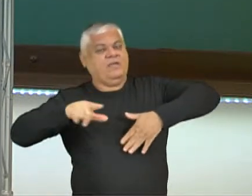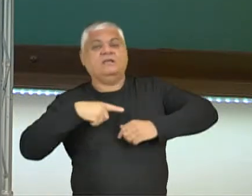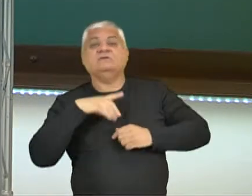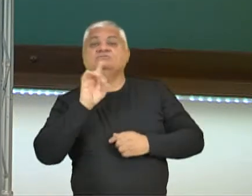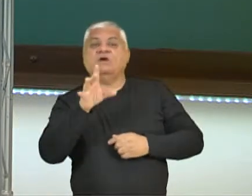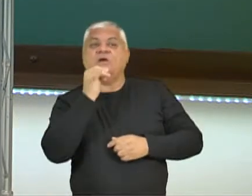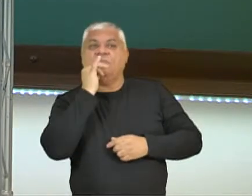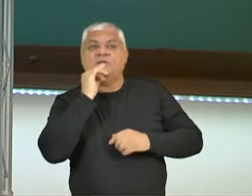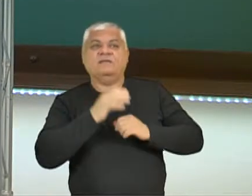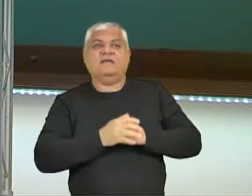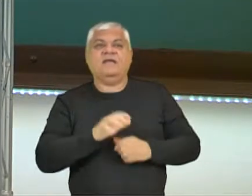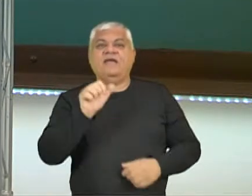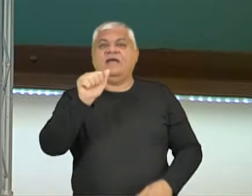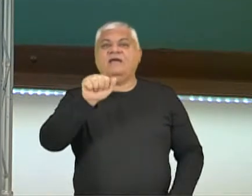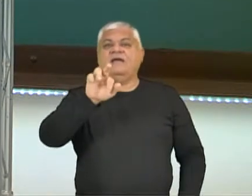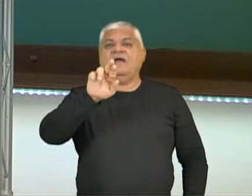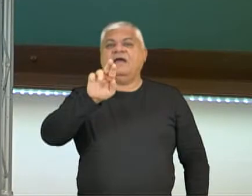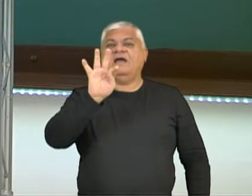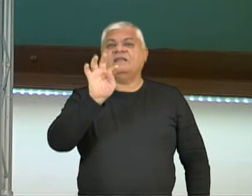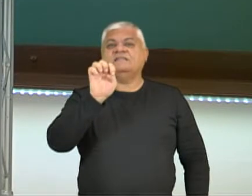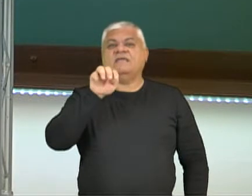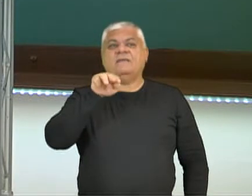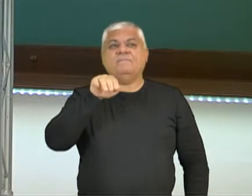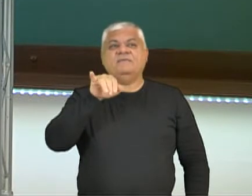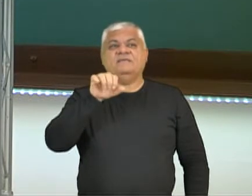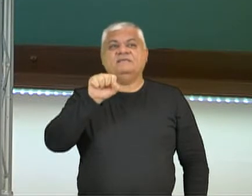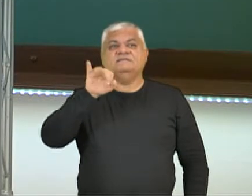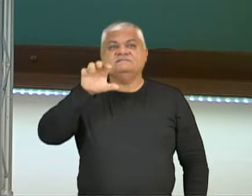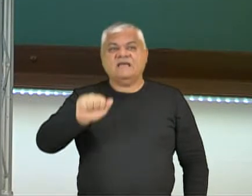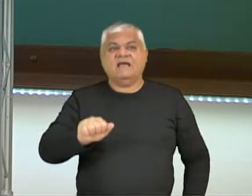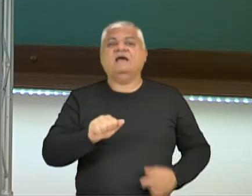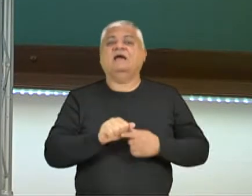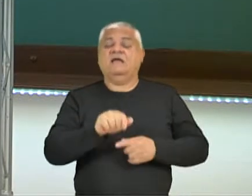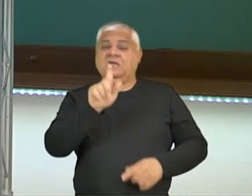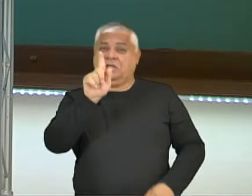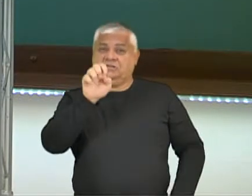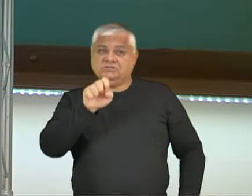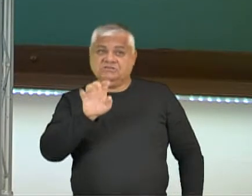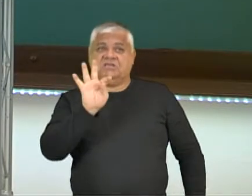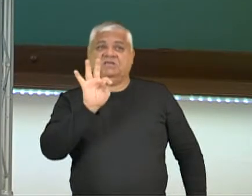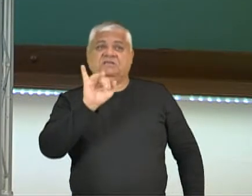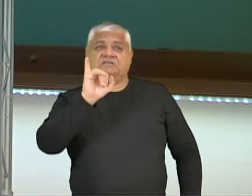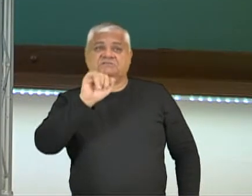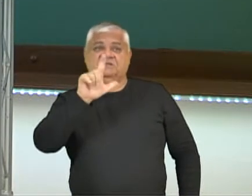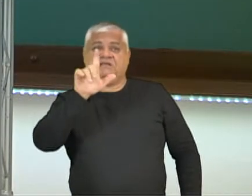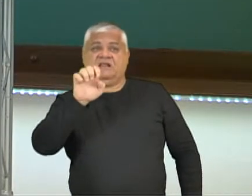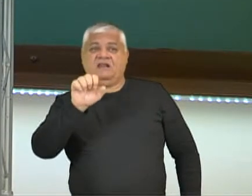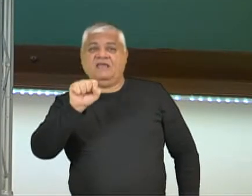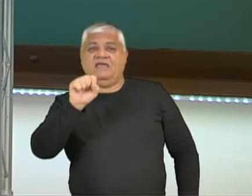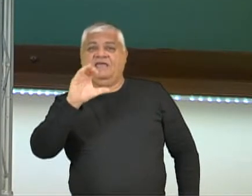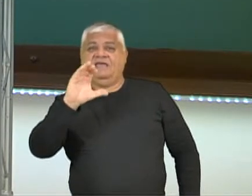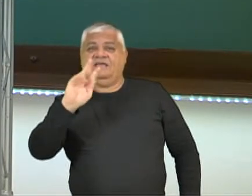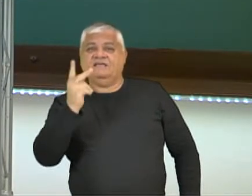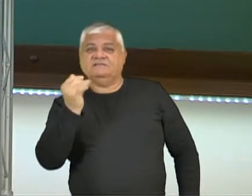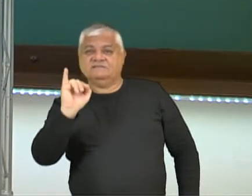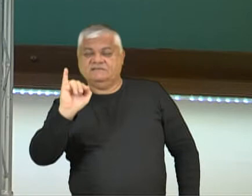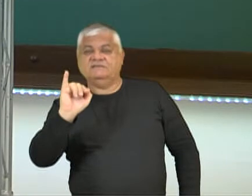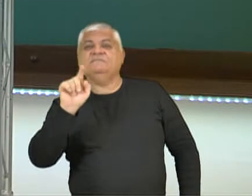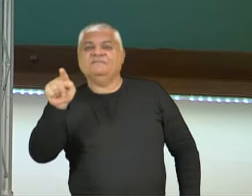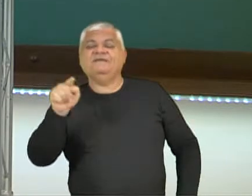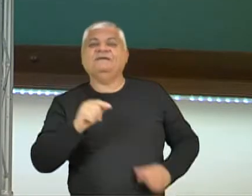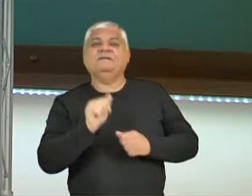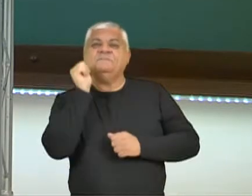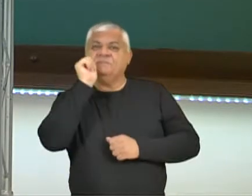aqui, ó, Artemisia Gentileschi. Você fala assim, eu não tenho certeza, mas ficou bonitinho assim, né? Então dá para enganar assim,